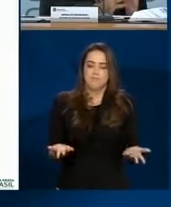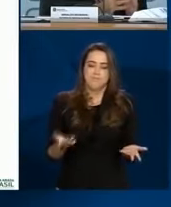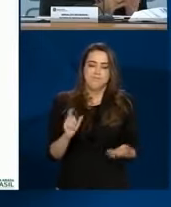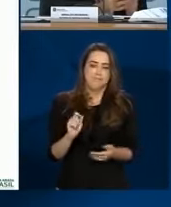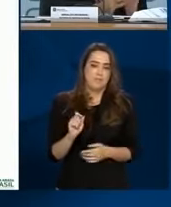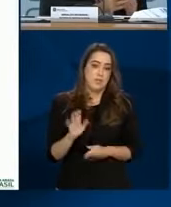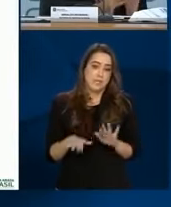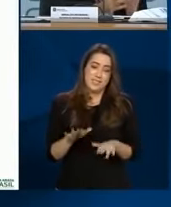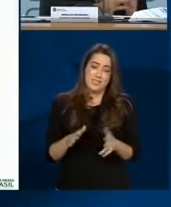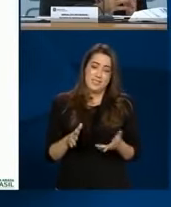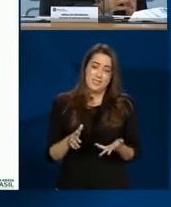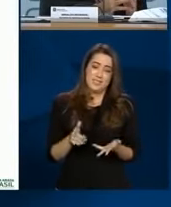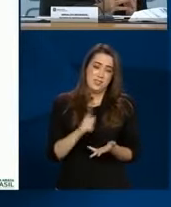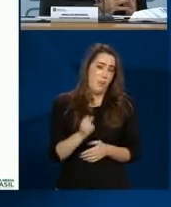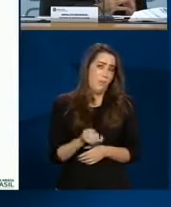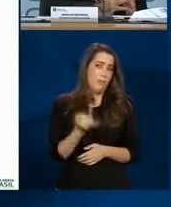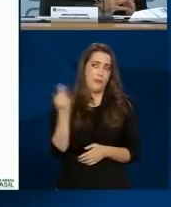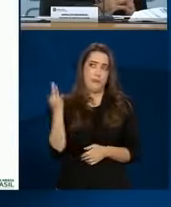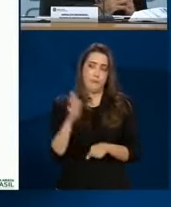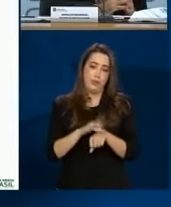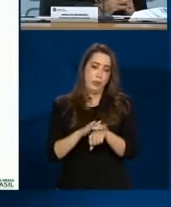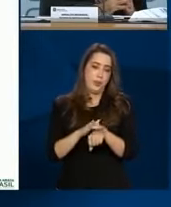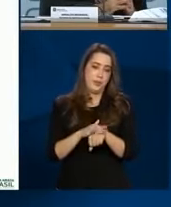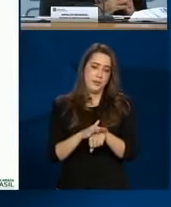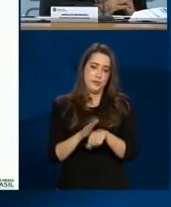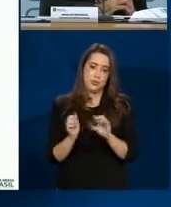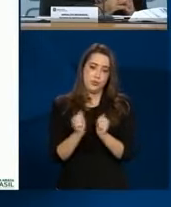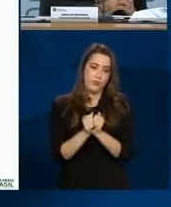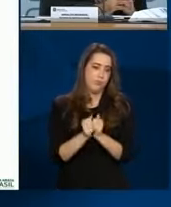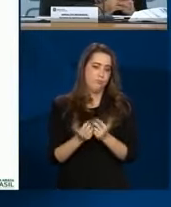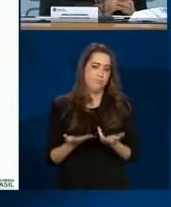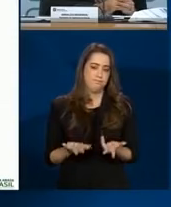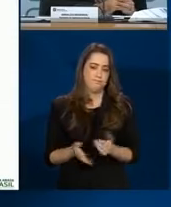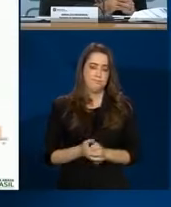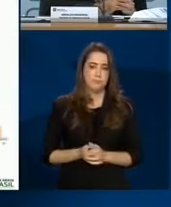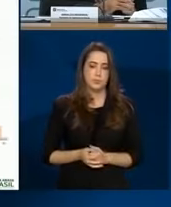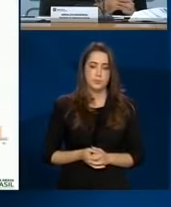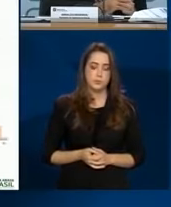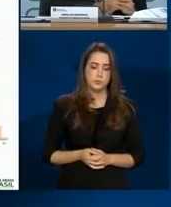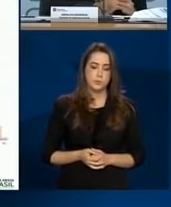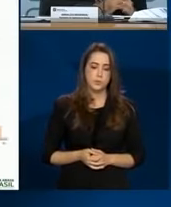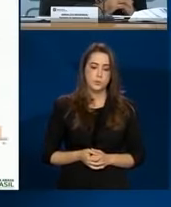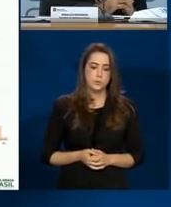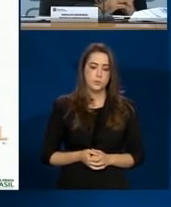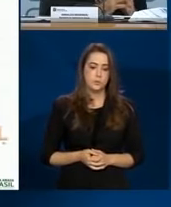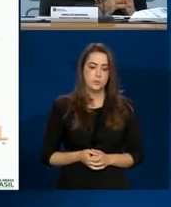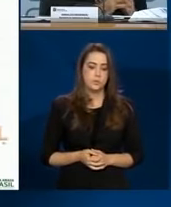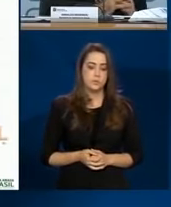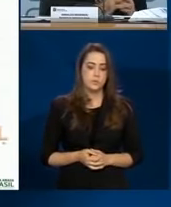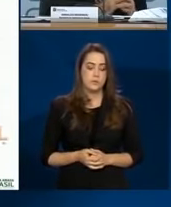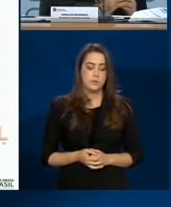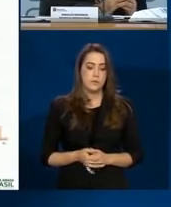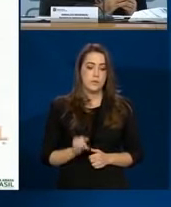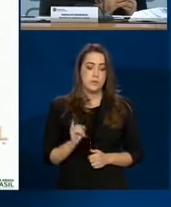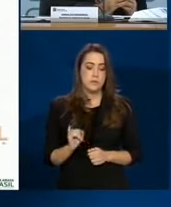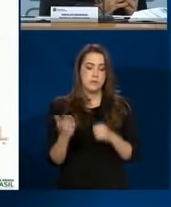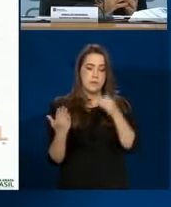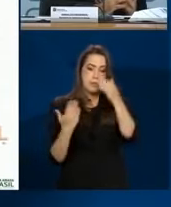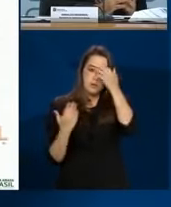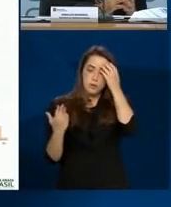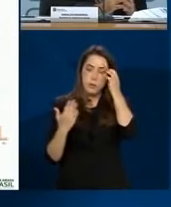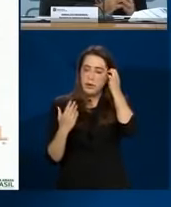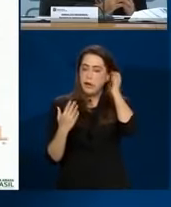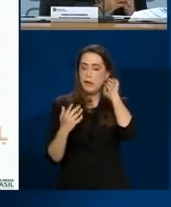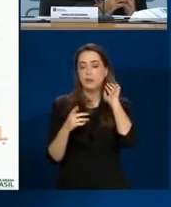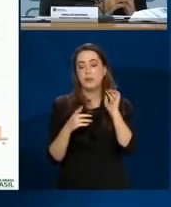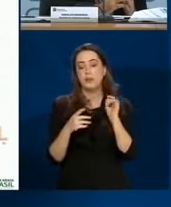em alguma situação, mais de um fator de risco associado. Próximo, Quando a gente avalia as